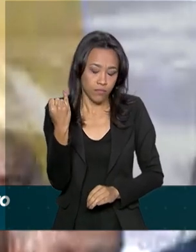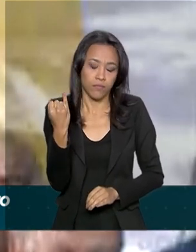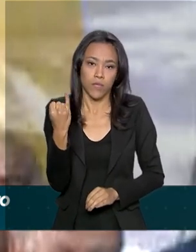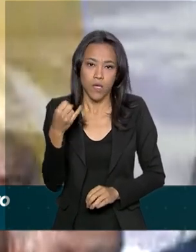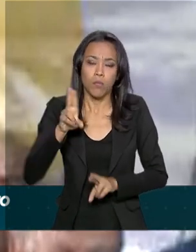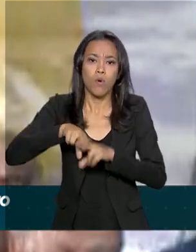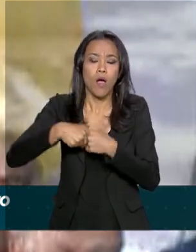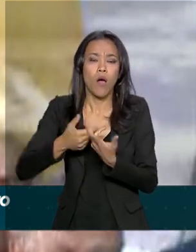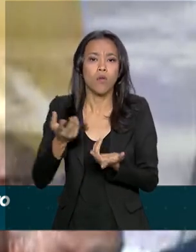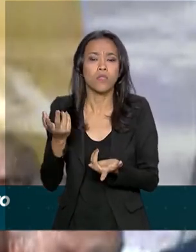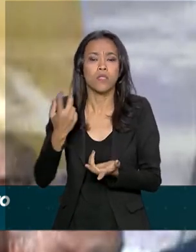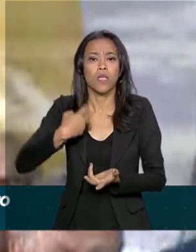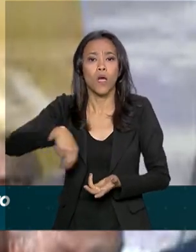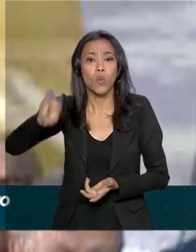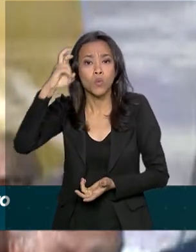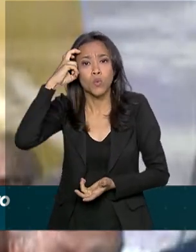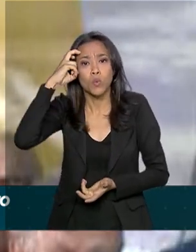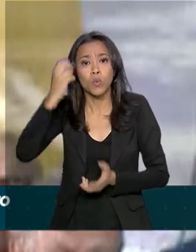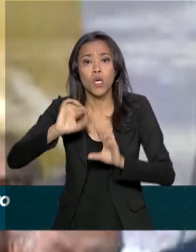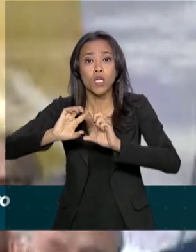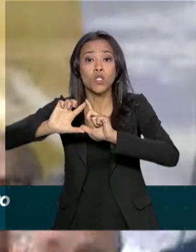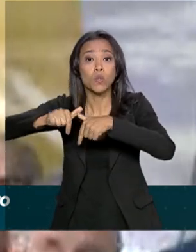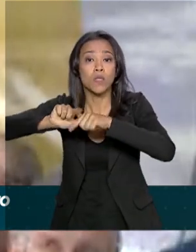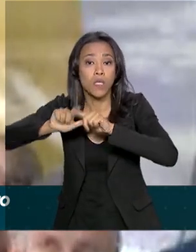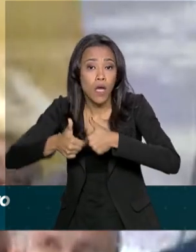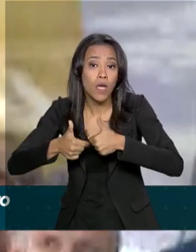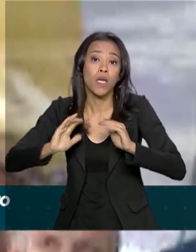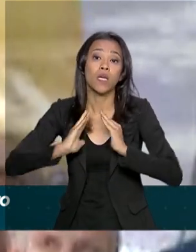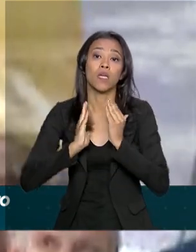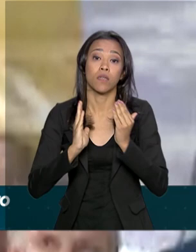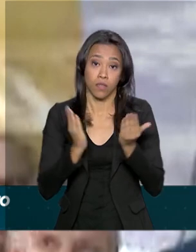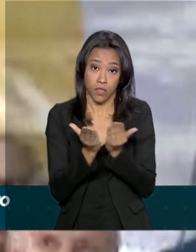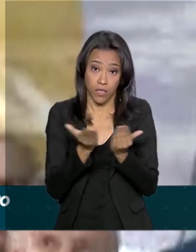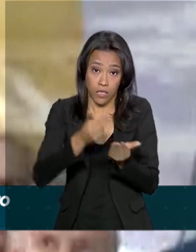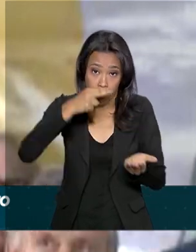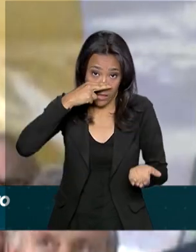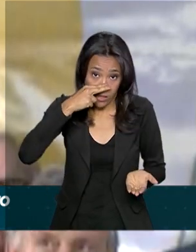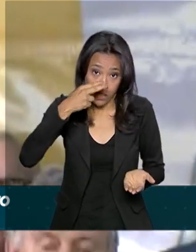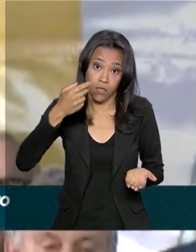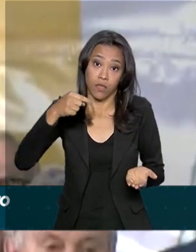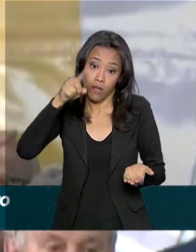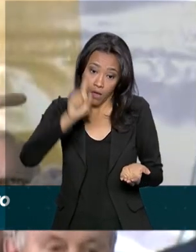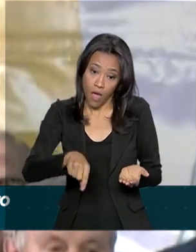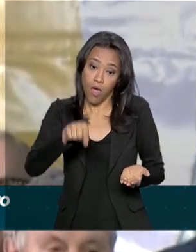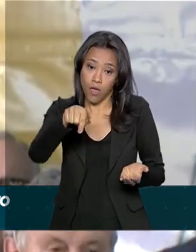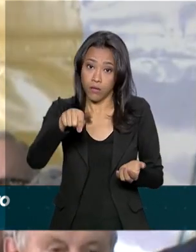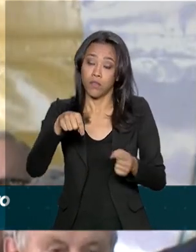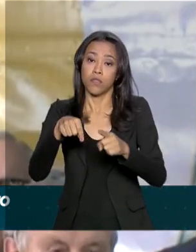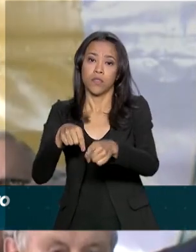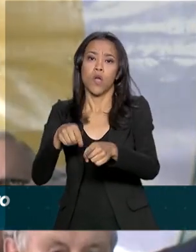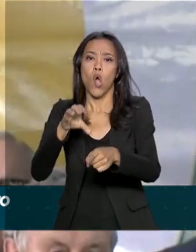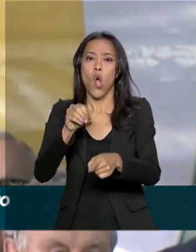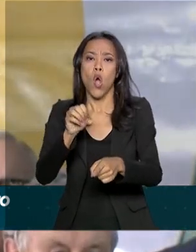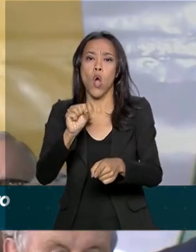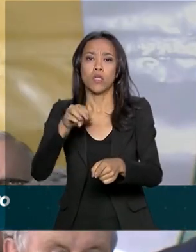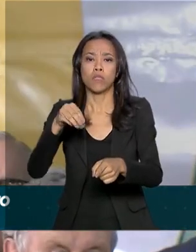nossa cultura judaico-cristã. Em grande parte, passa pelo gauchão aqui, Osmar Terra, essas